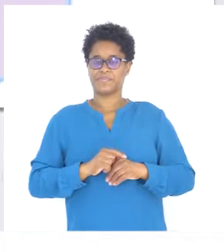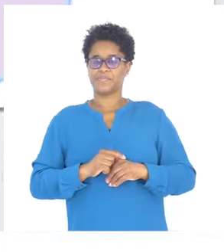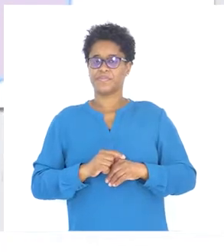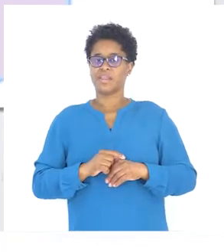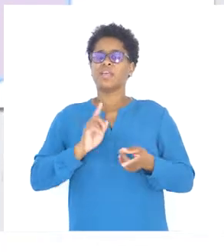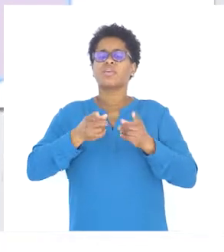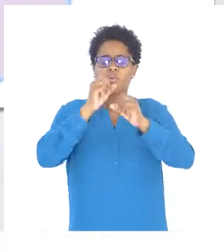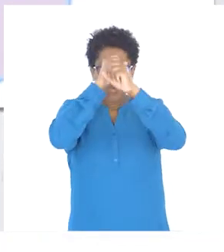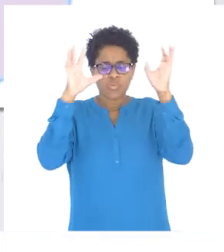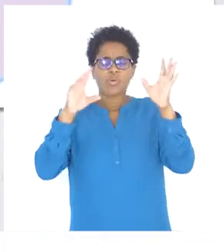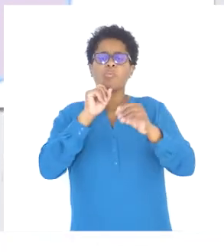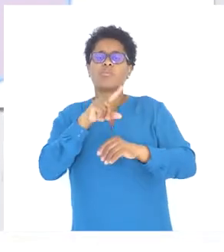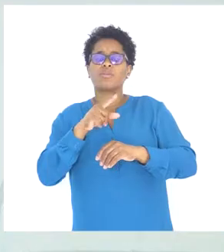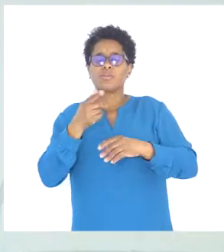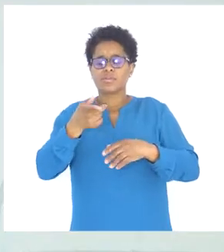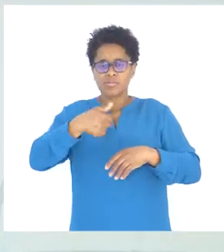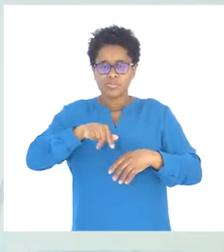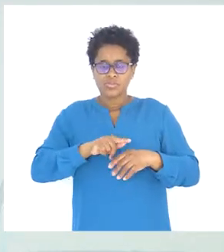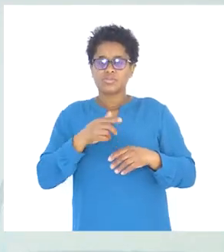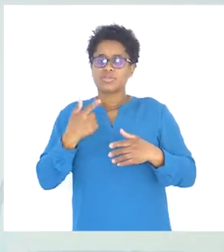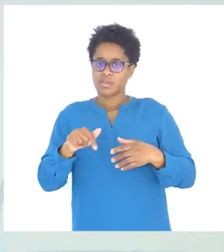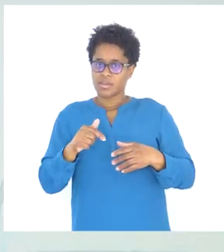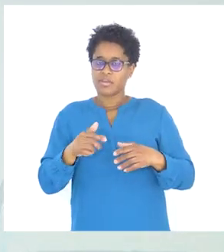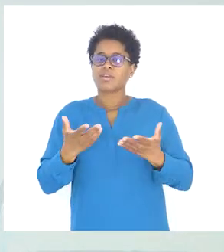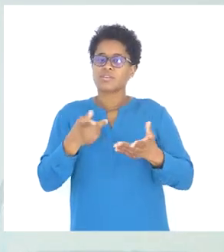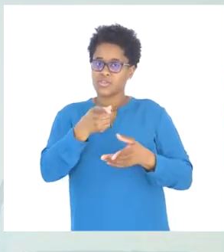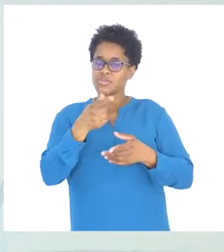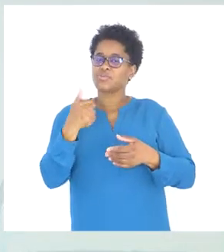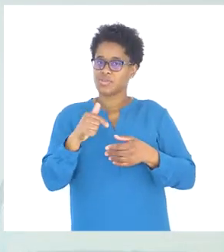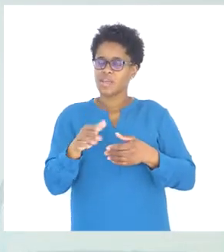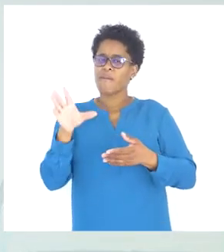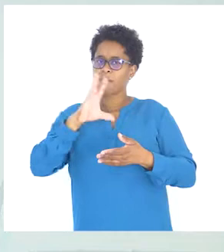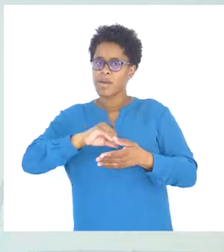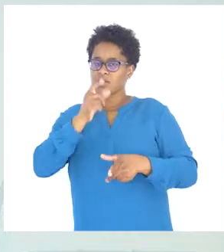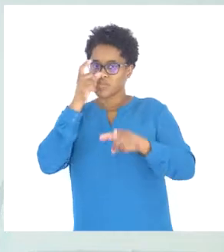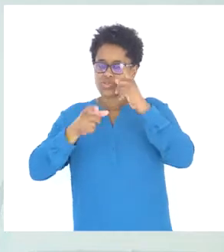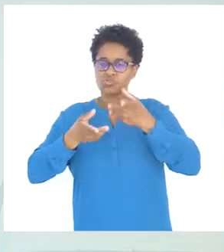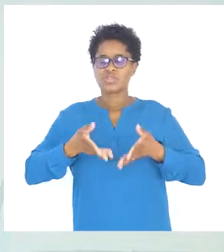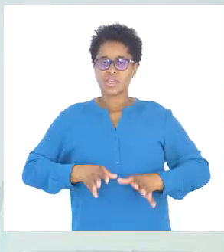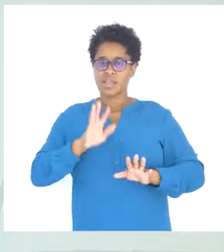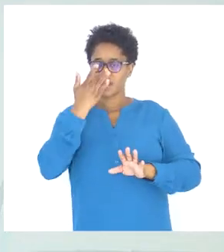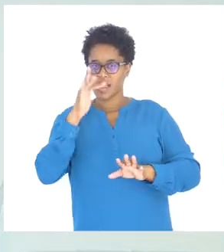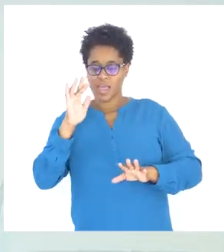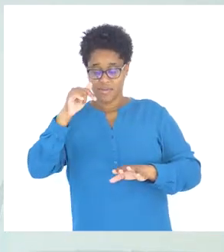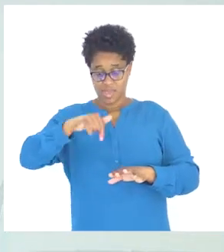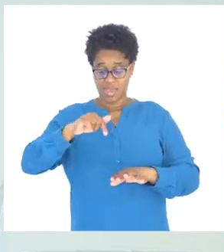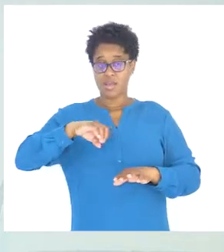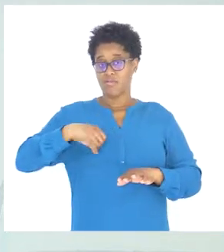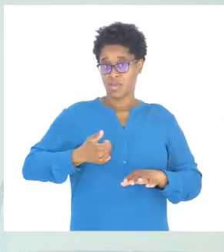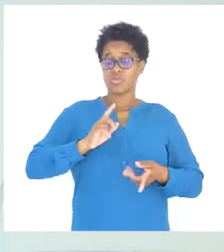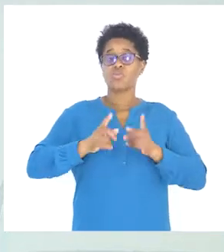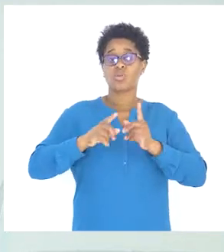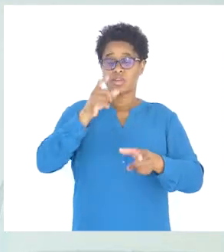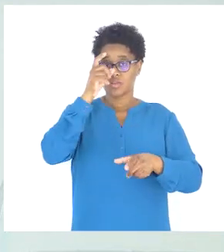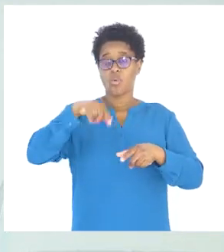Que conclusão podemos tirar? Isso, que temos mais africanos aqui em Cabo Verde do